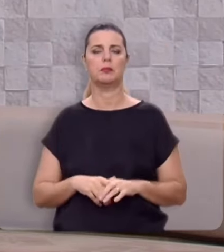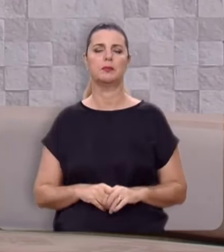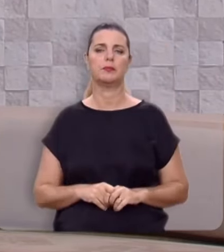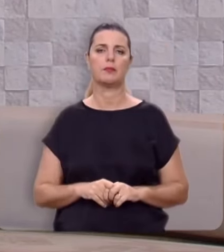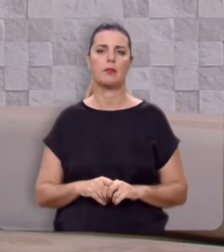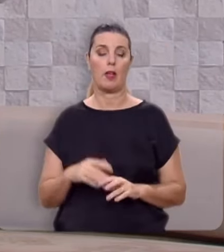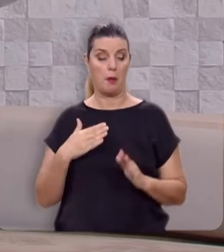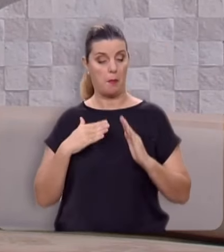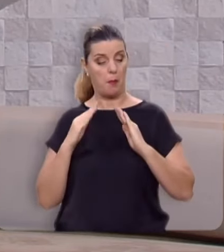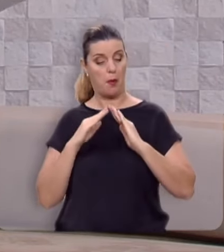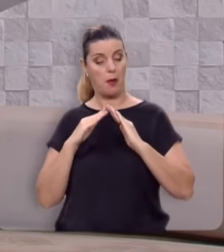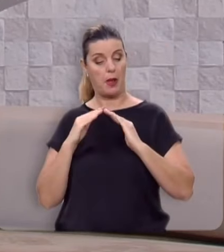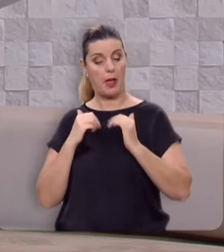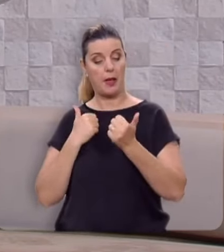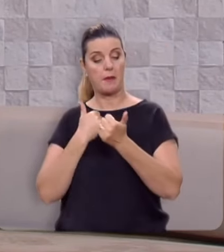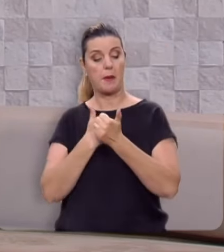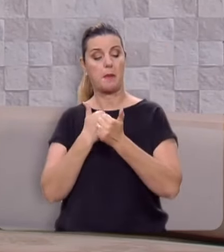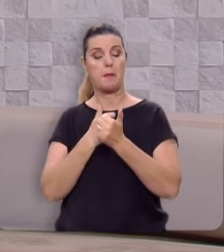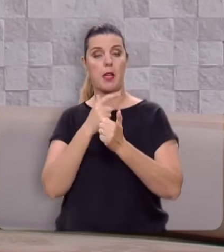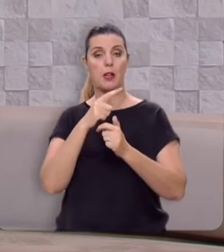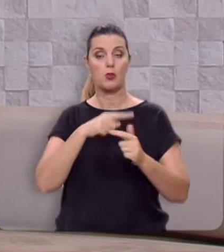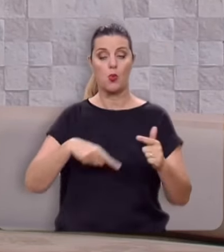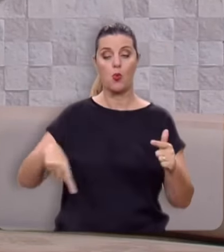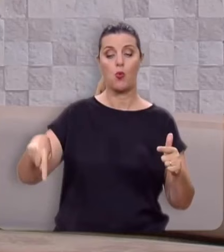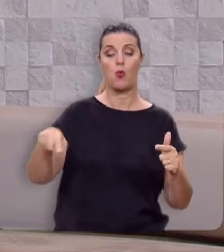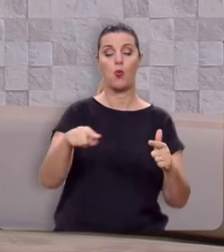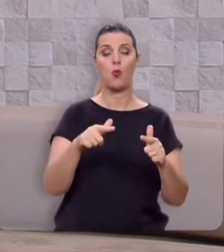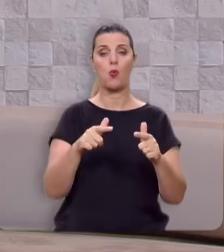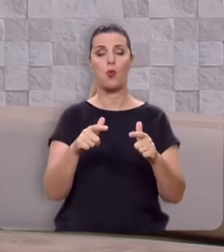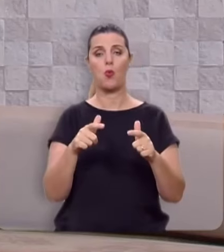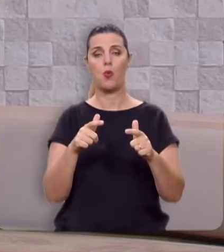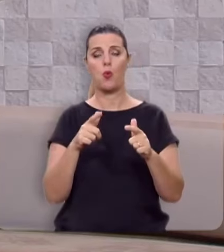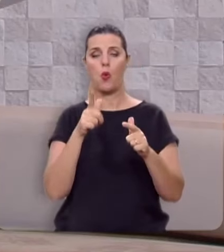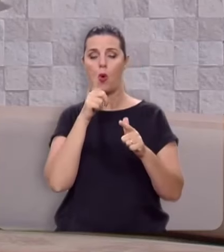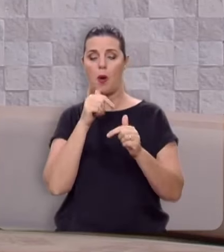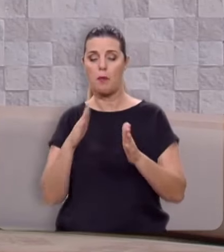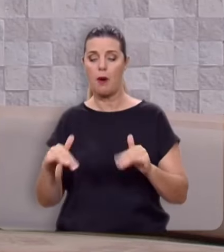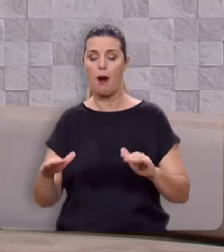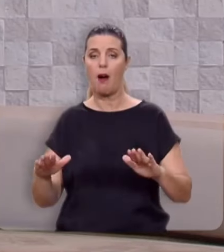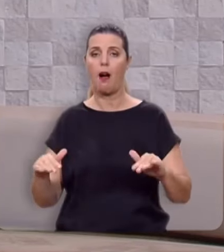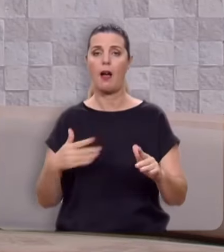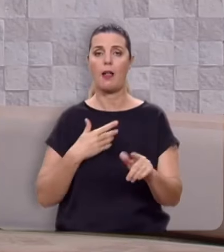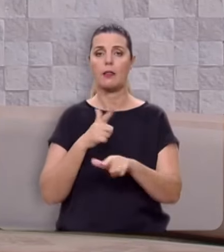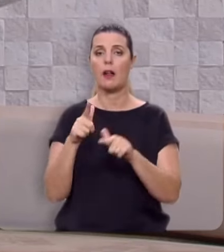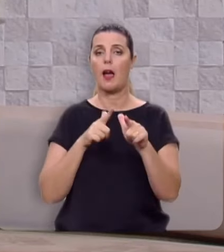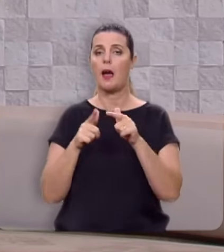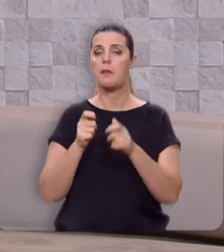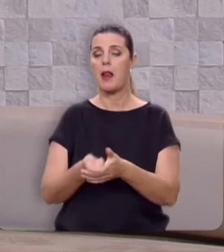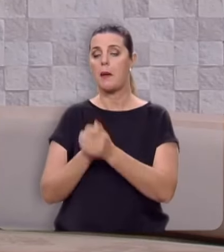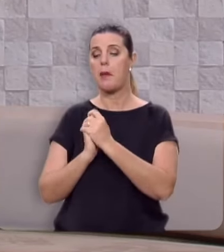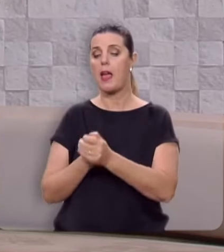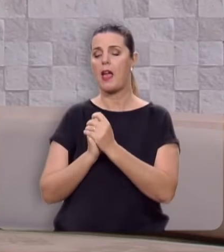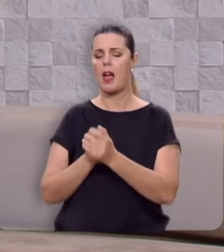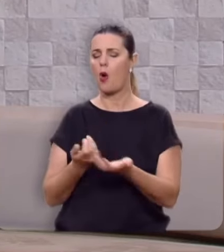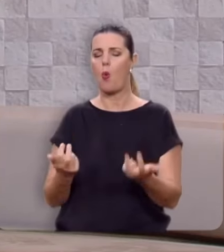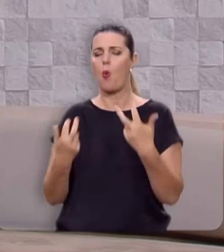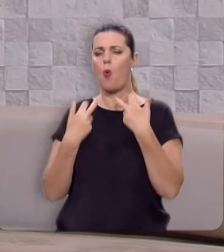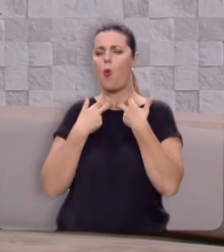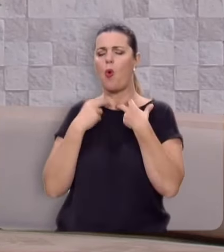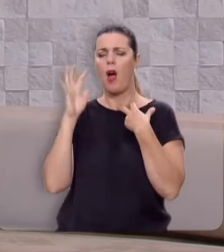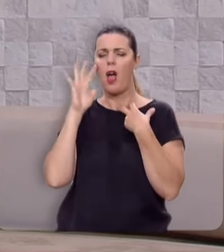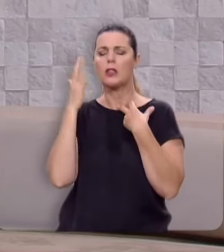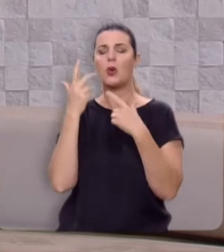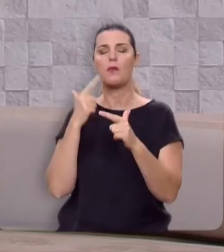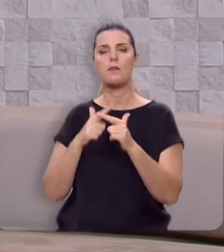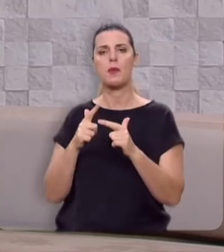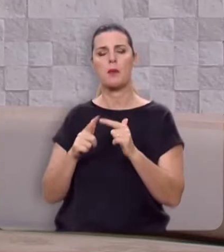Eles que moravam ao redor daquele lago e que trabalhavam com pescadores, alguns deles, naquele lago, não conseguem resolver